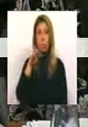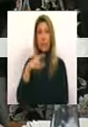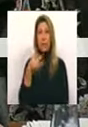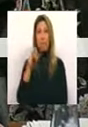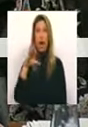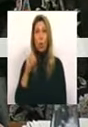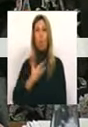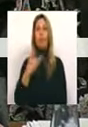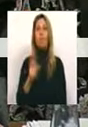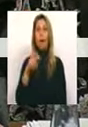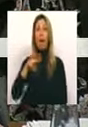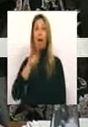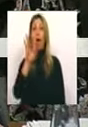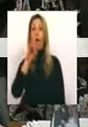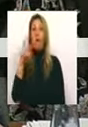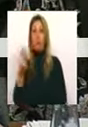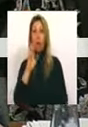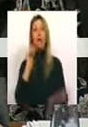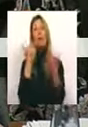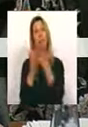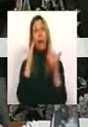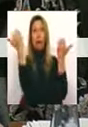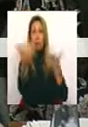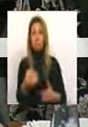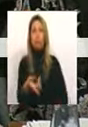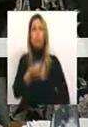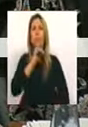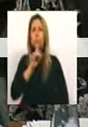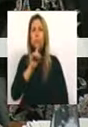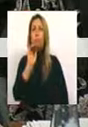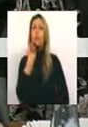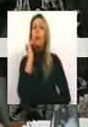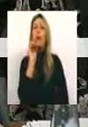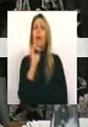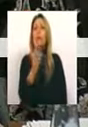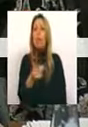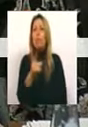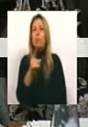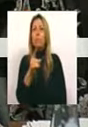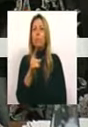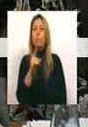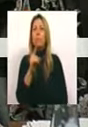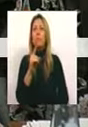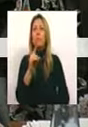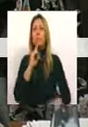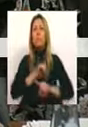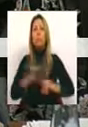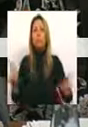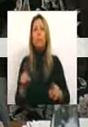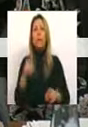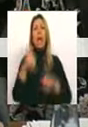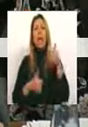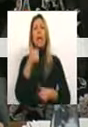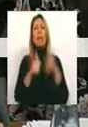serve para de alguma forma o condicionarem o calar impedir uma eventual candidatura a presença da presidência da república